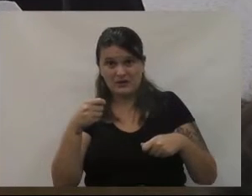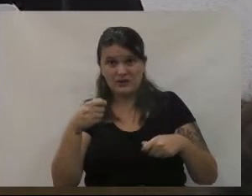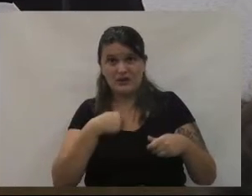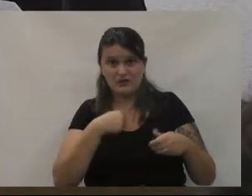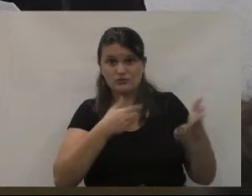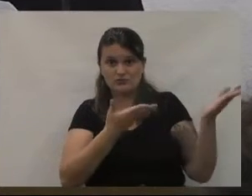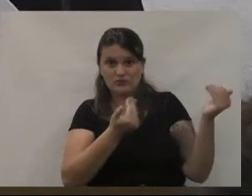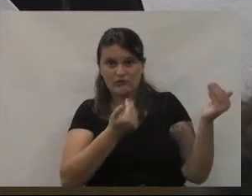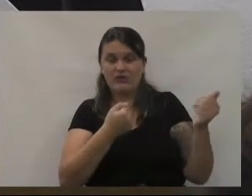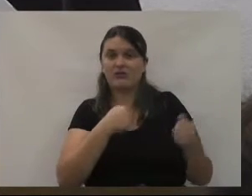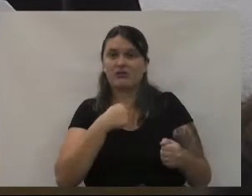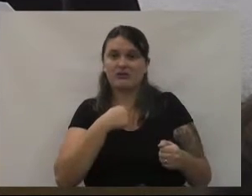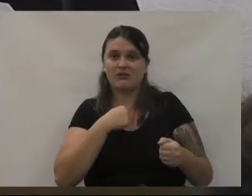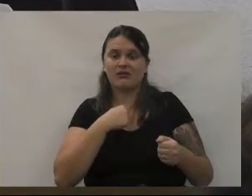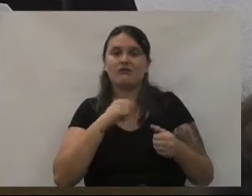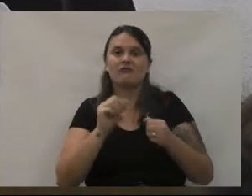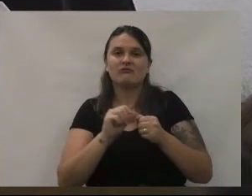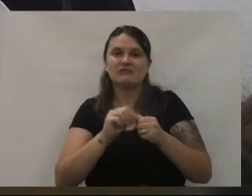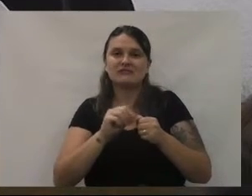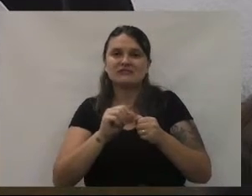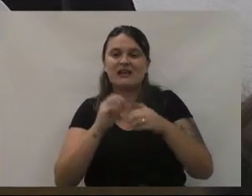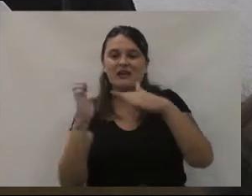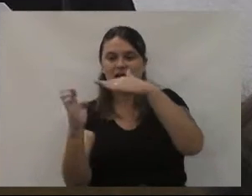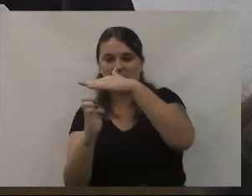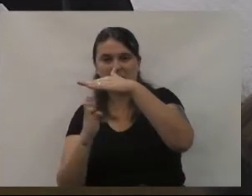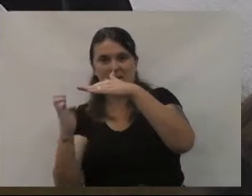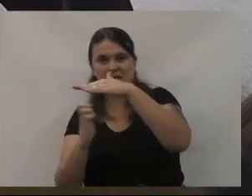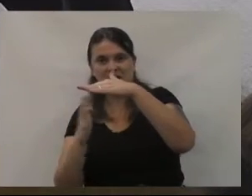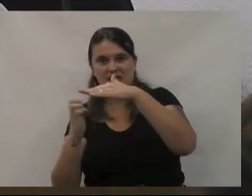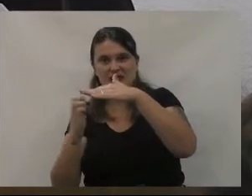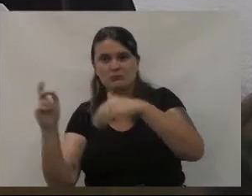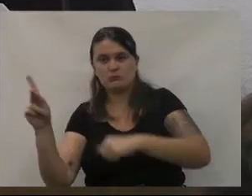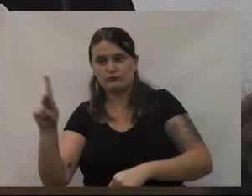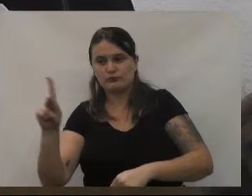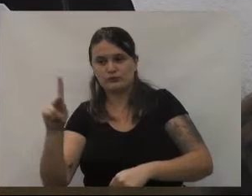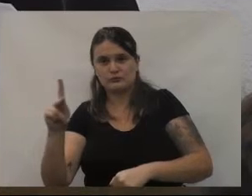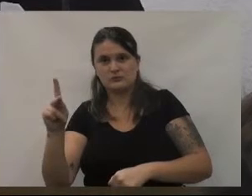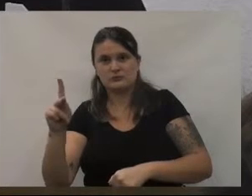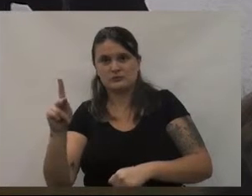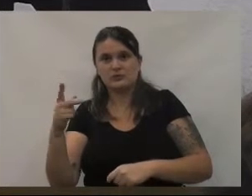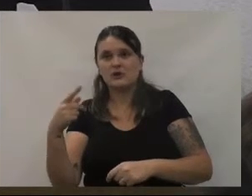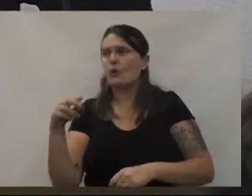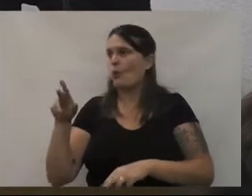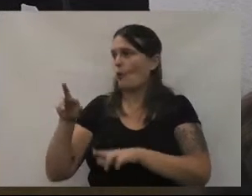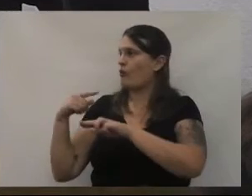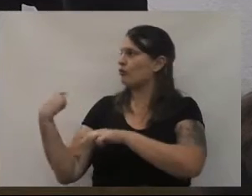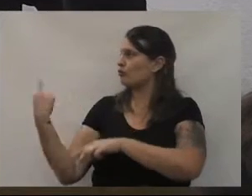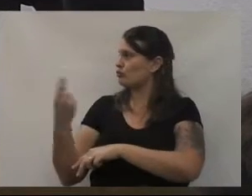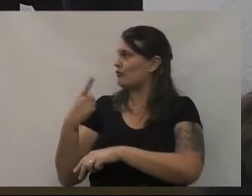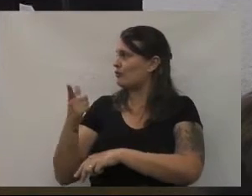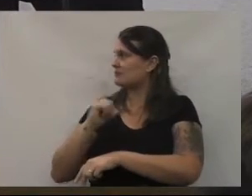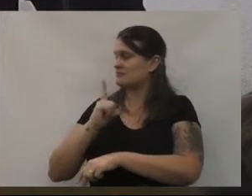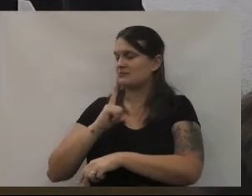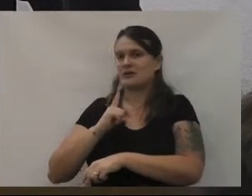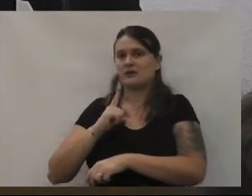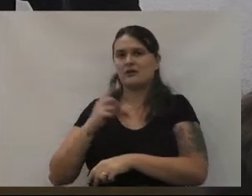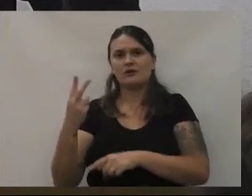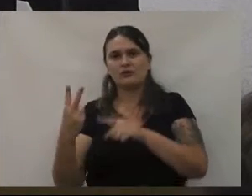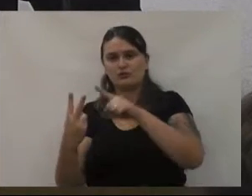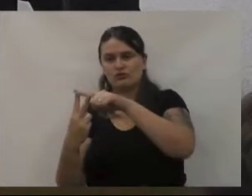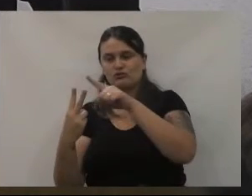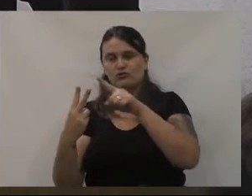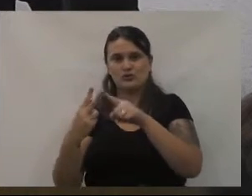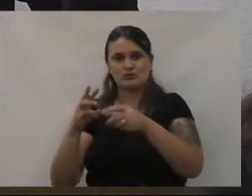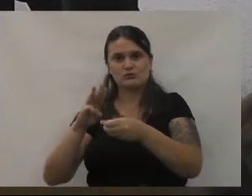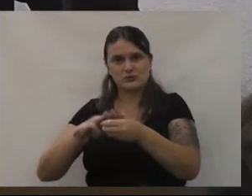novo, eu ia montar uma empresa de professores. Que nem nós aqui que temos 2